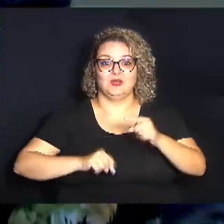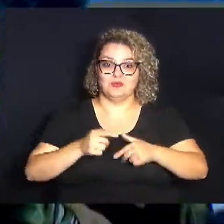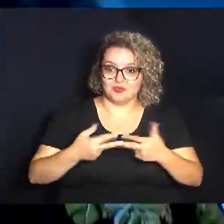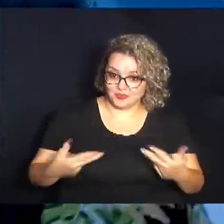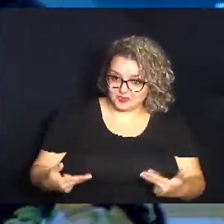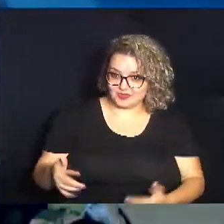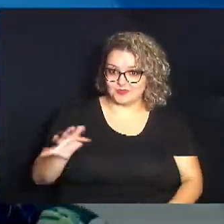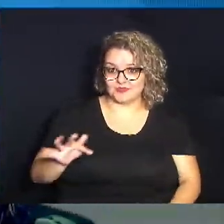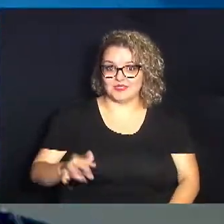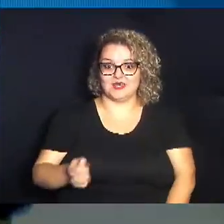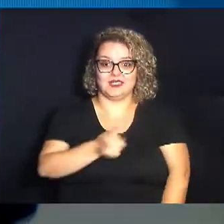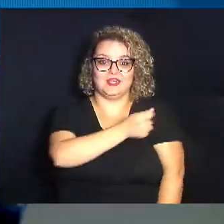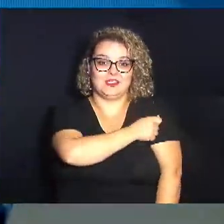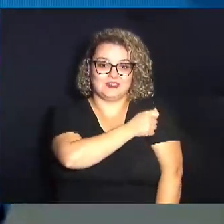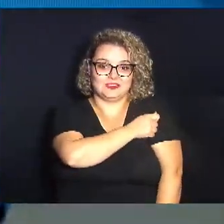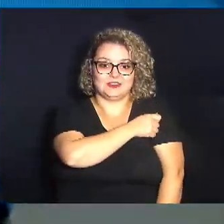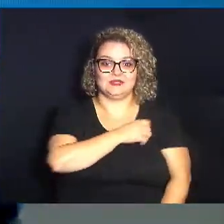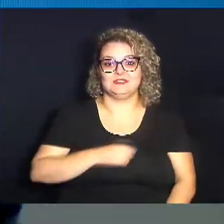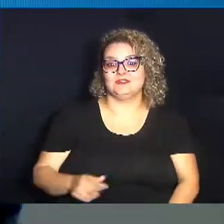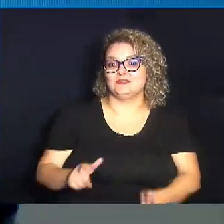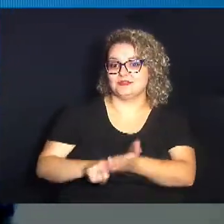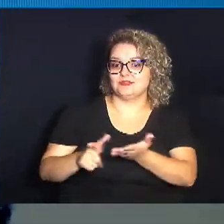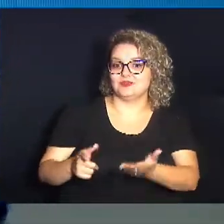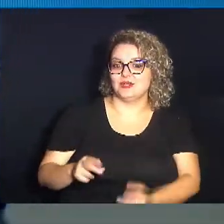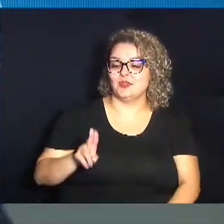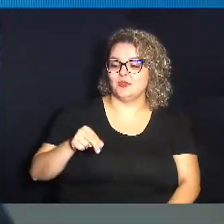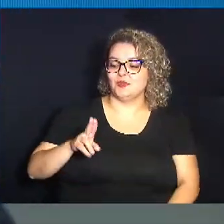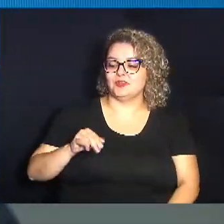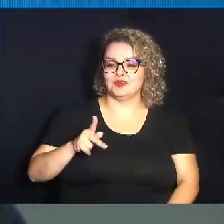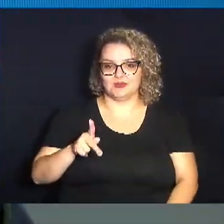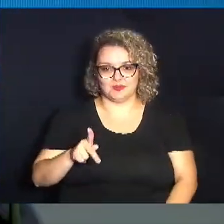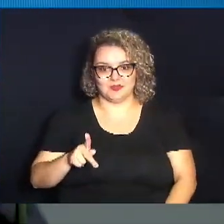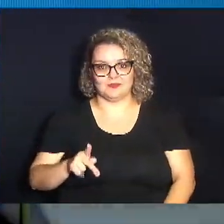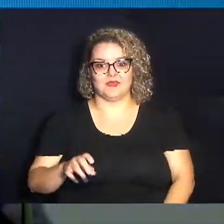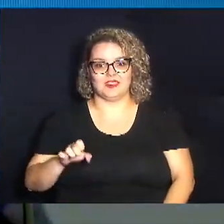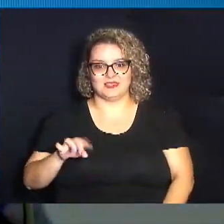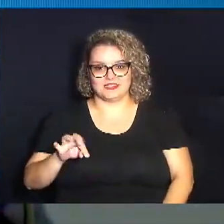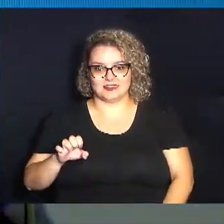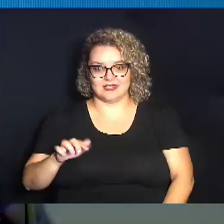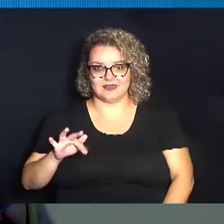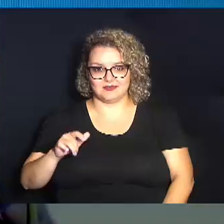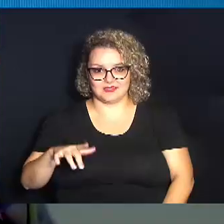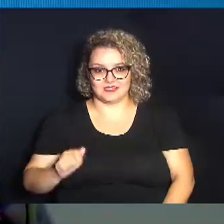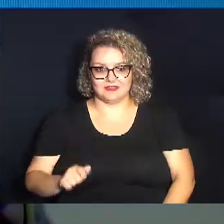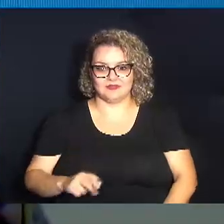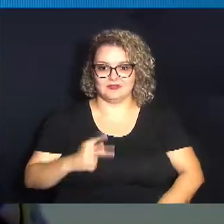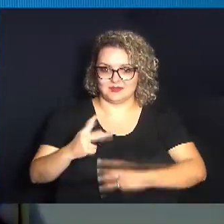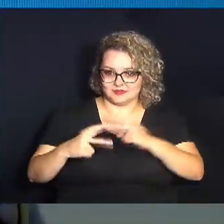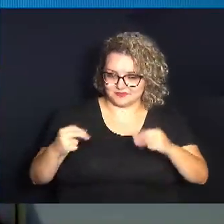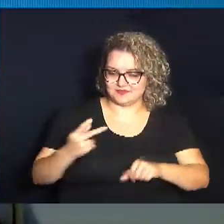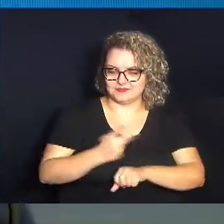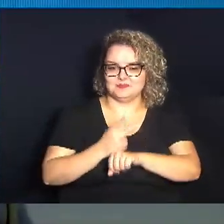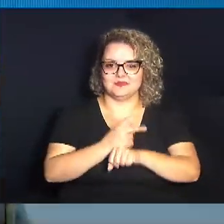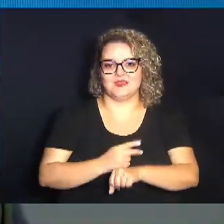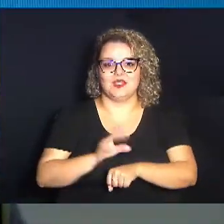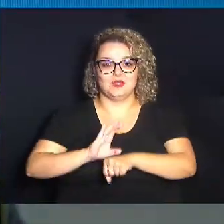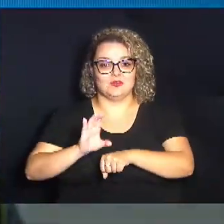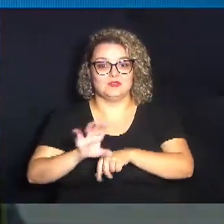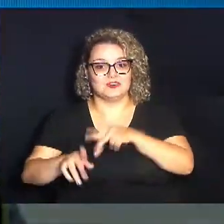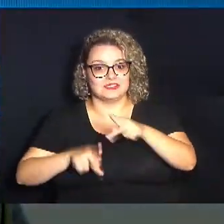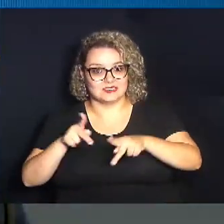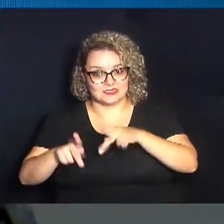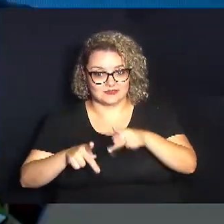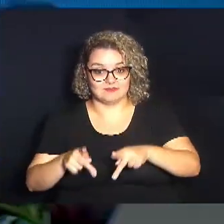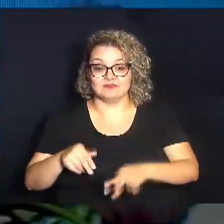a estudante de jornalismo da Ulimp Campinas, Stephanie Lira, foi a ganhadora do prêmio com a matéria Cursinhos Populares